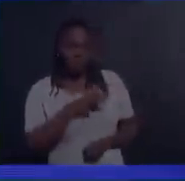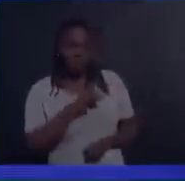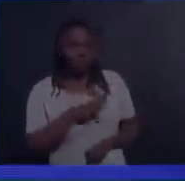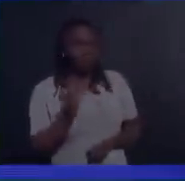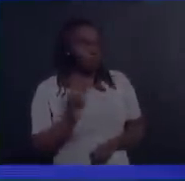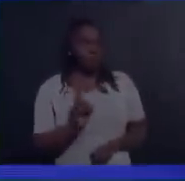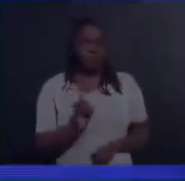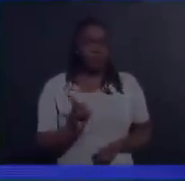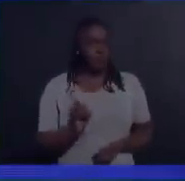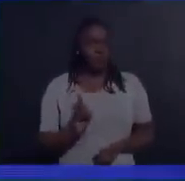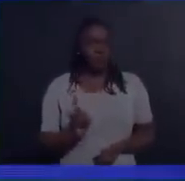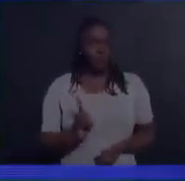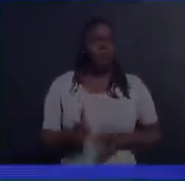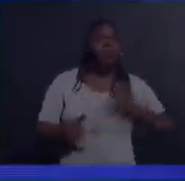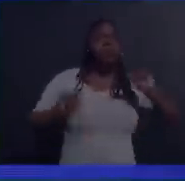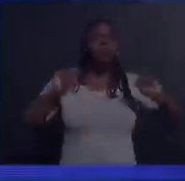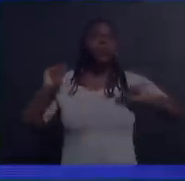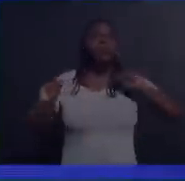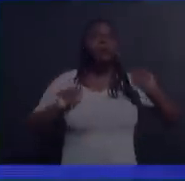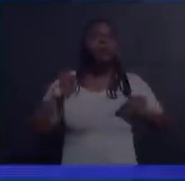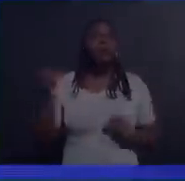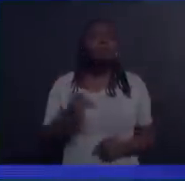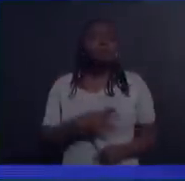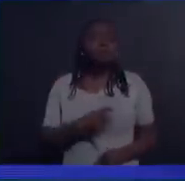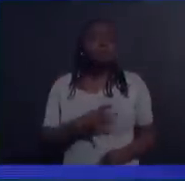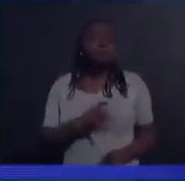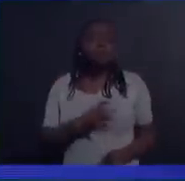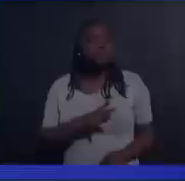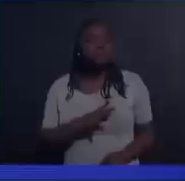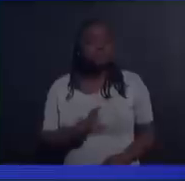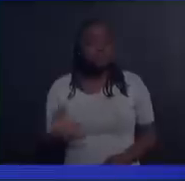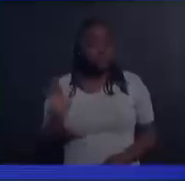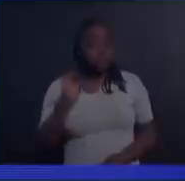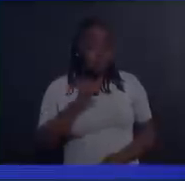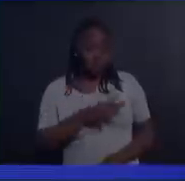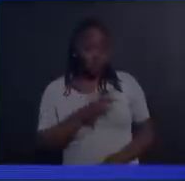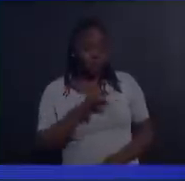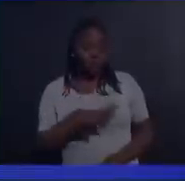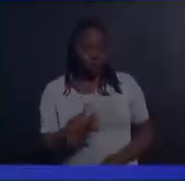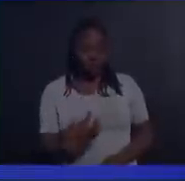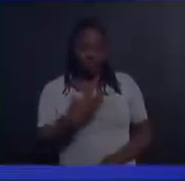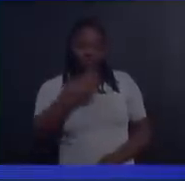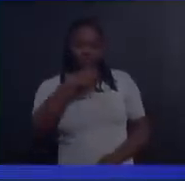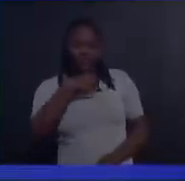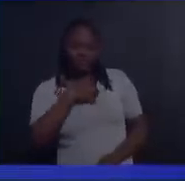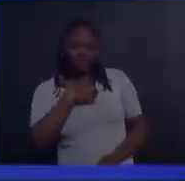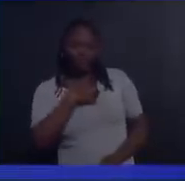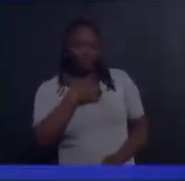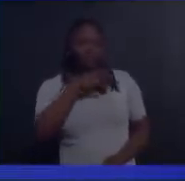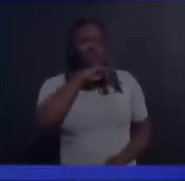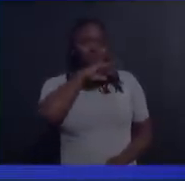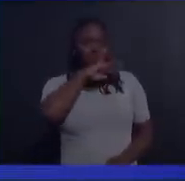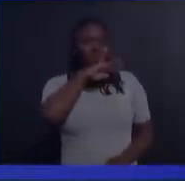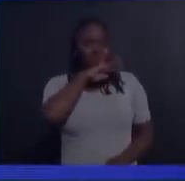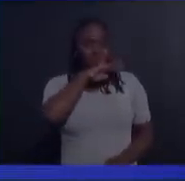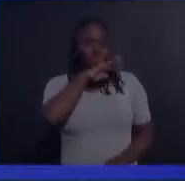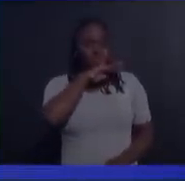nossas vidas. O que que é o medo? O medo é uma sensação